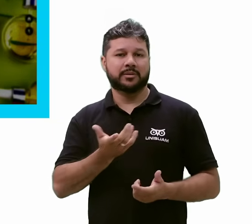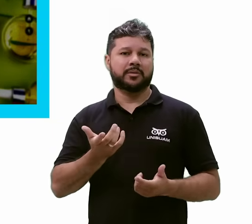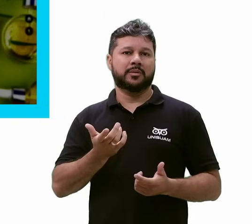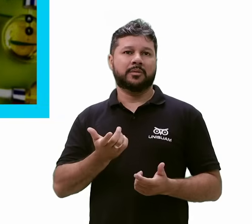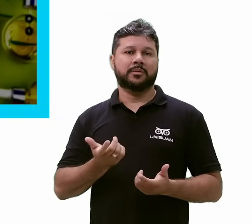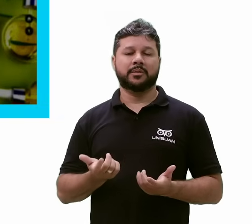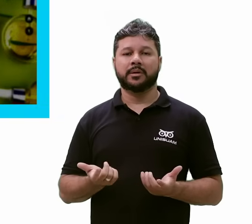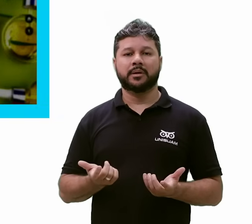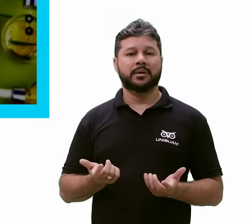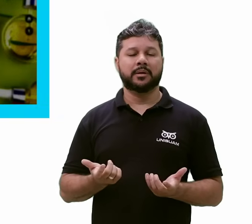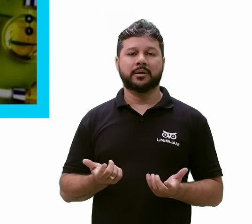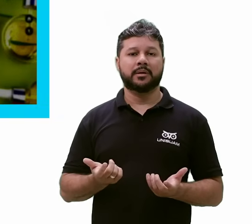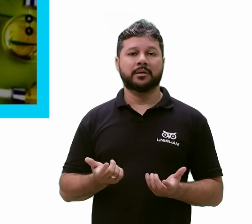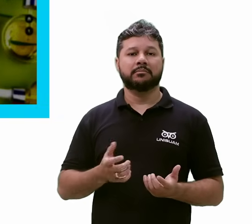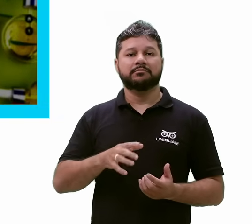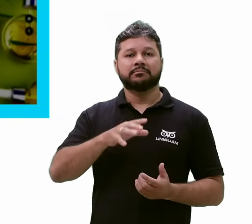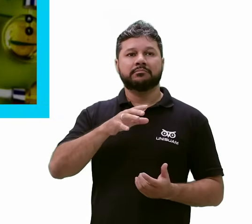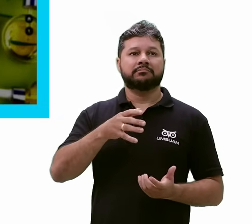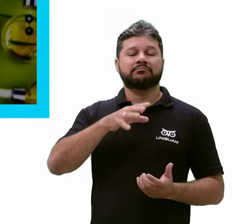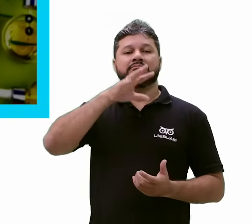um problema